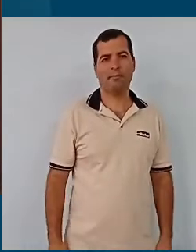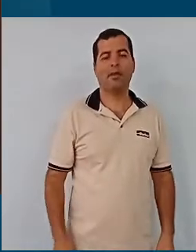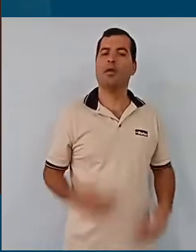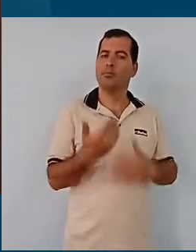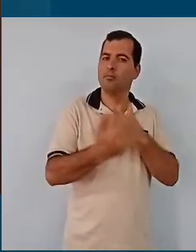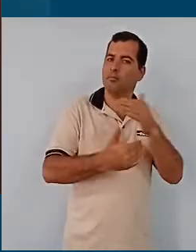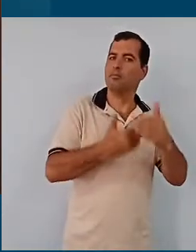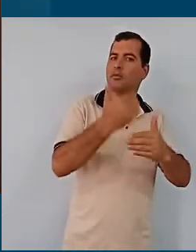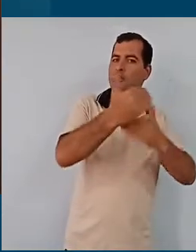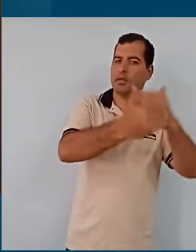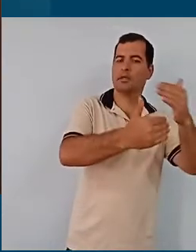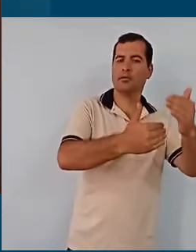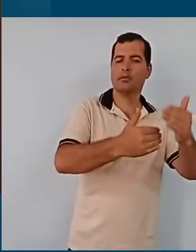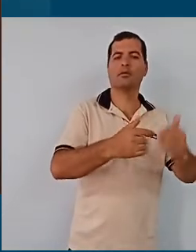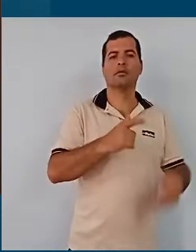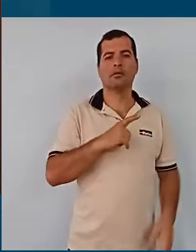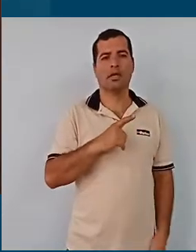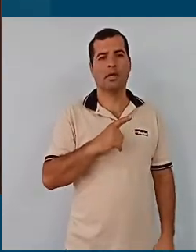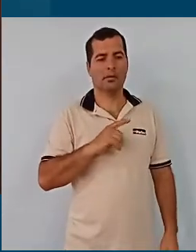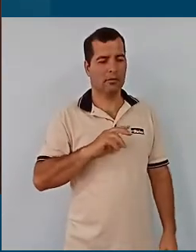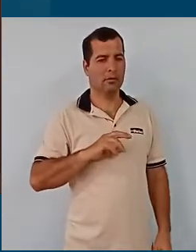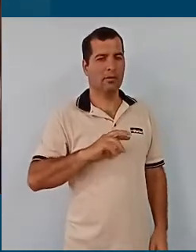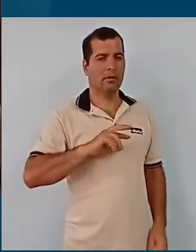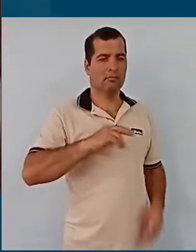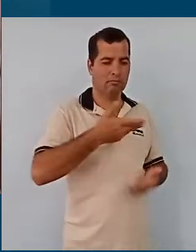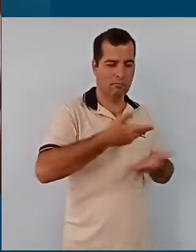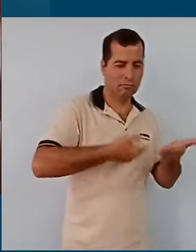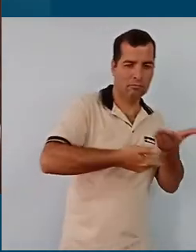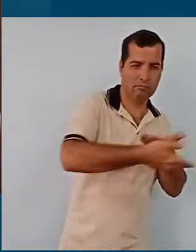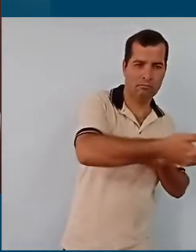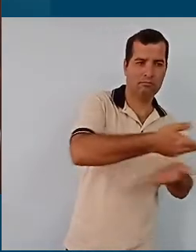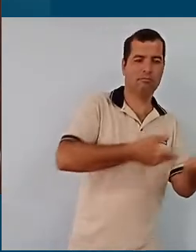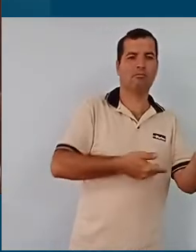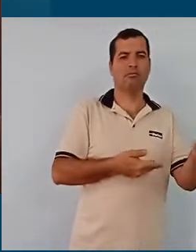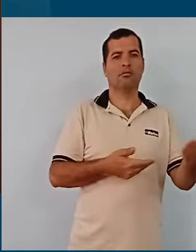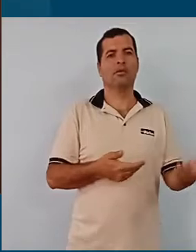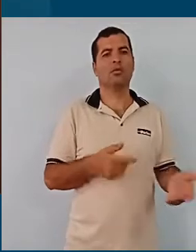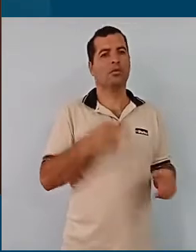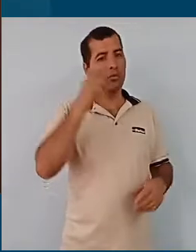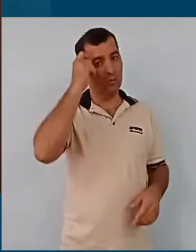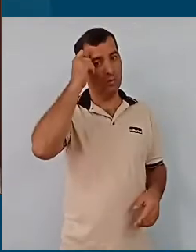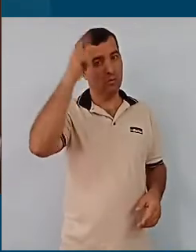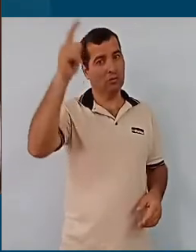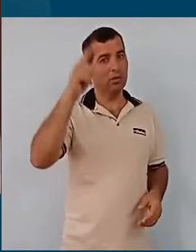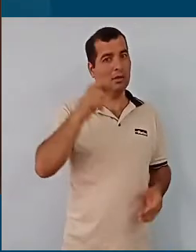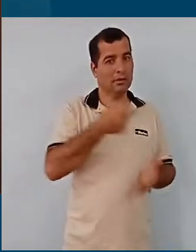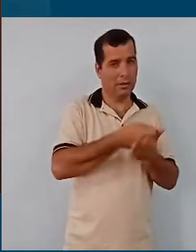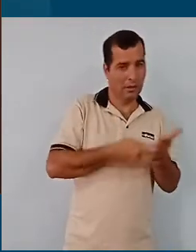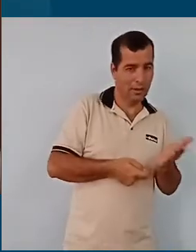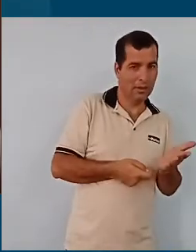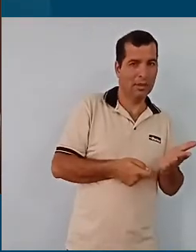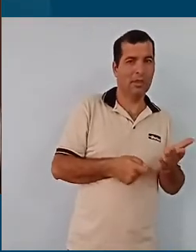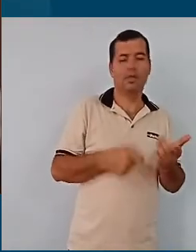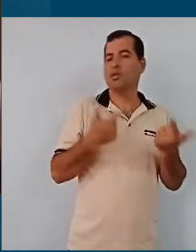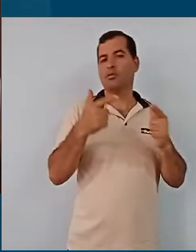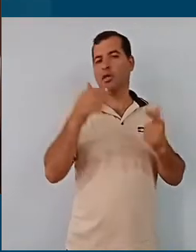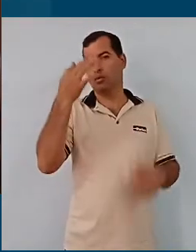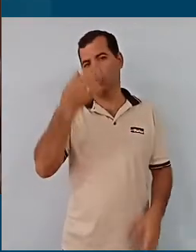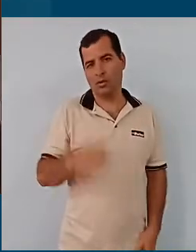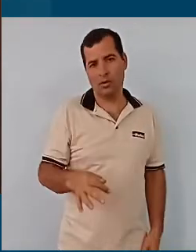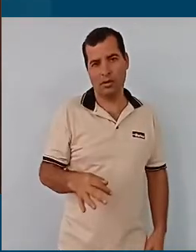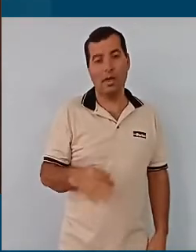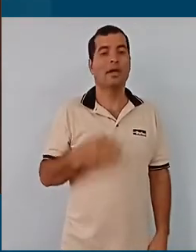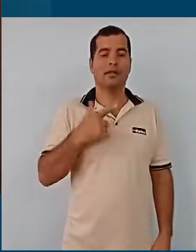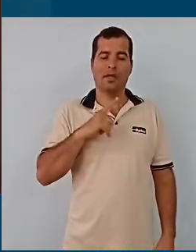de articulação, mesmo da cultura escrita, pode ser um processo indolor, prazeroso,